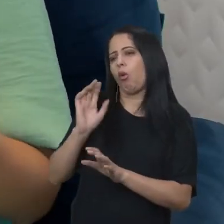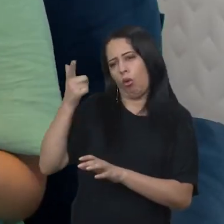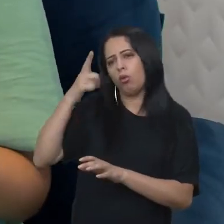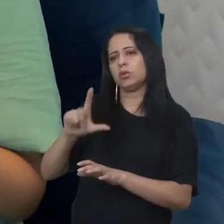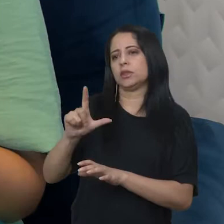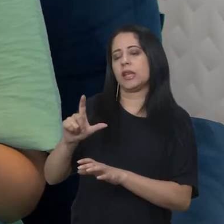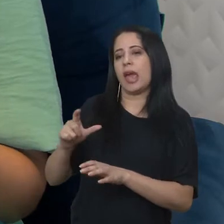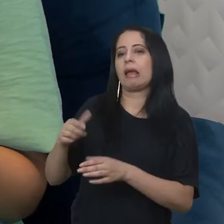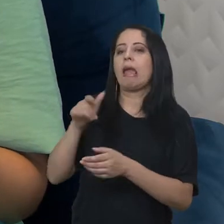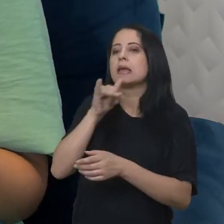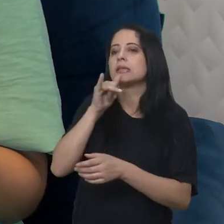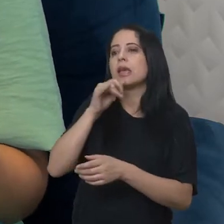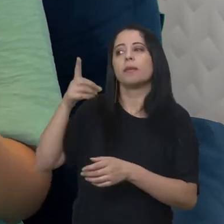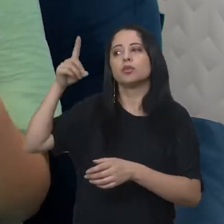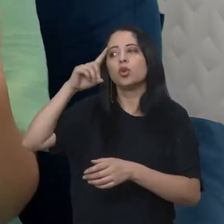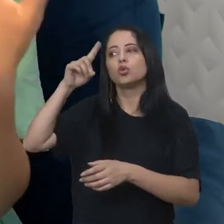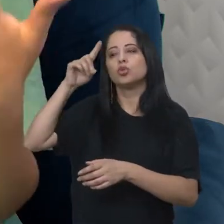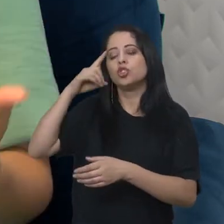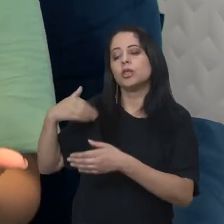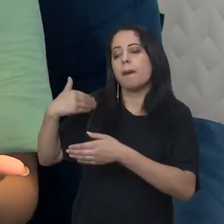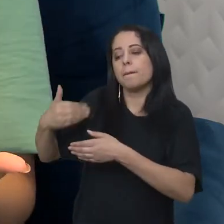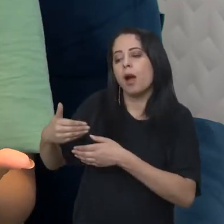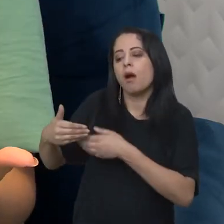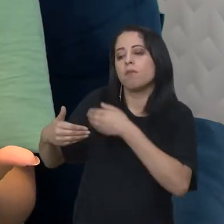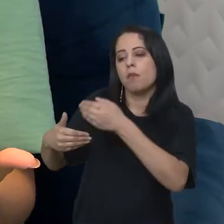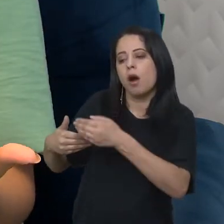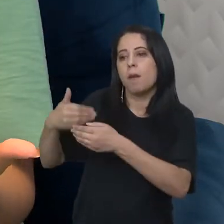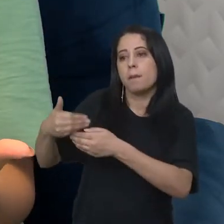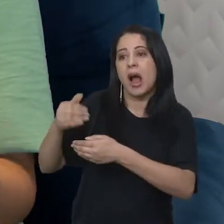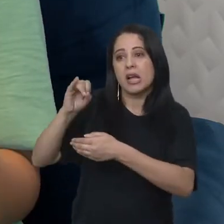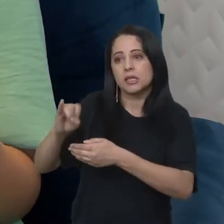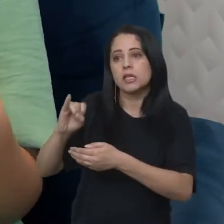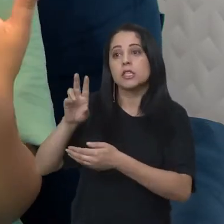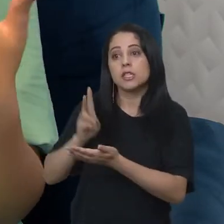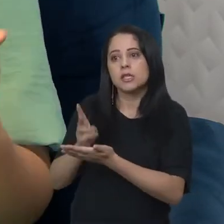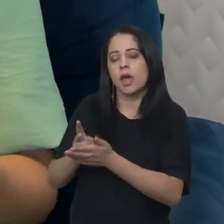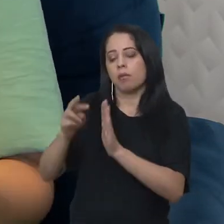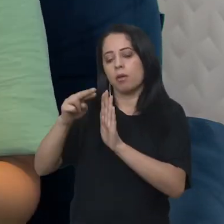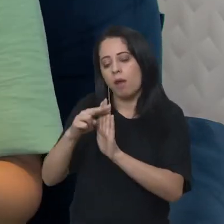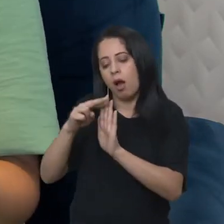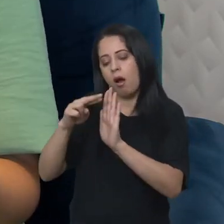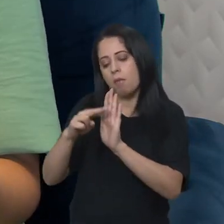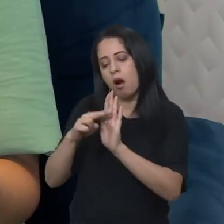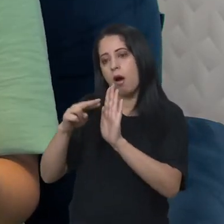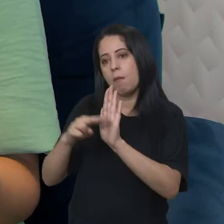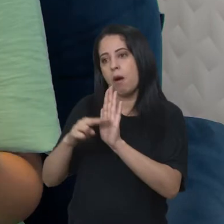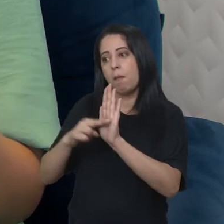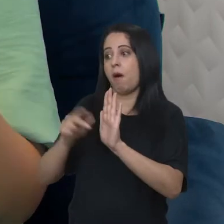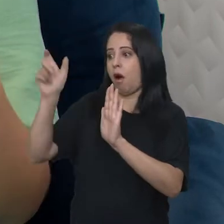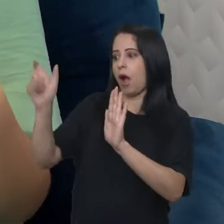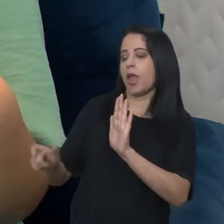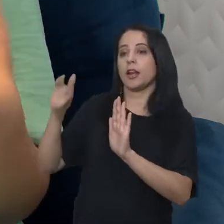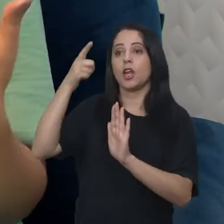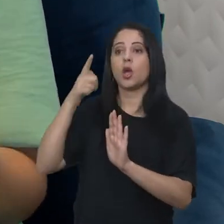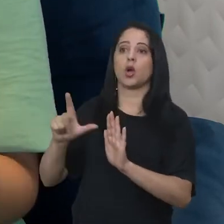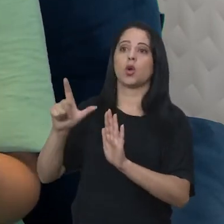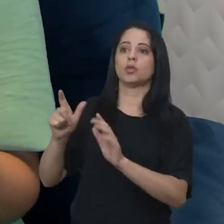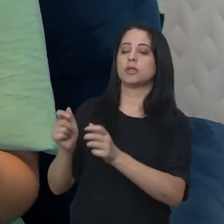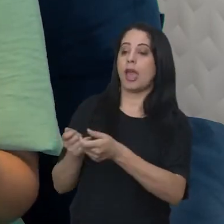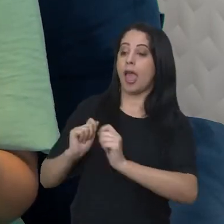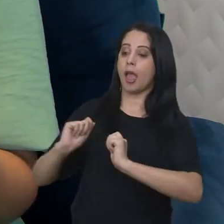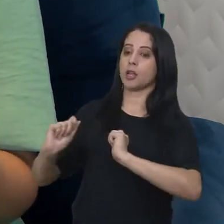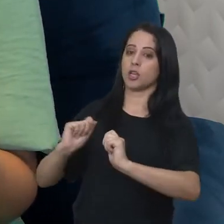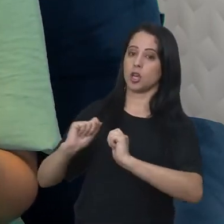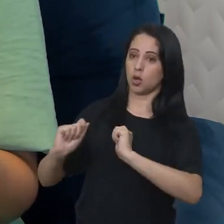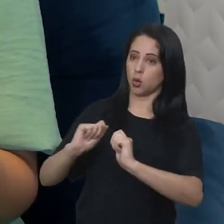uma rotina ao longo do dia, porque quanto mais rotina ele tiver, ele vai conseguir se organizar melhor, para que a gente consiga